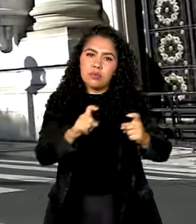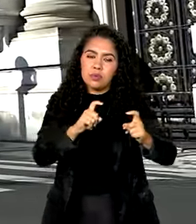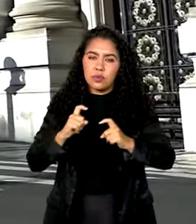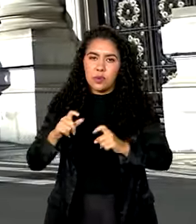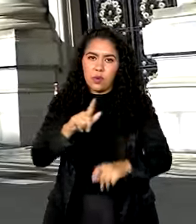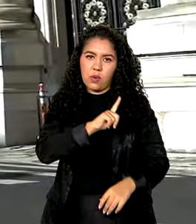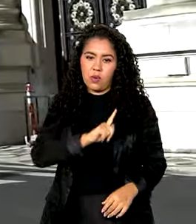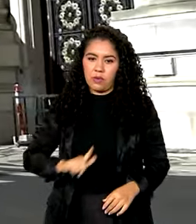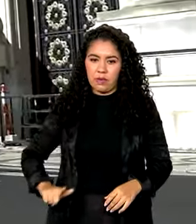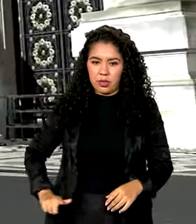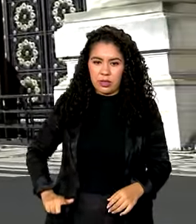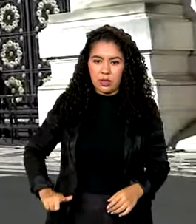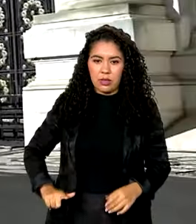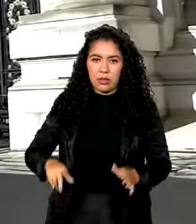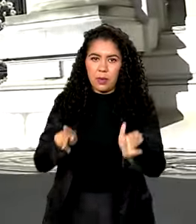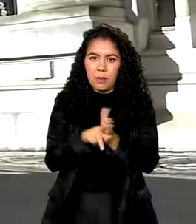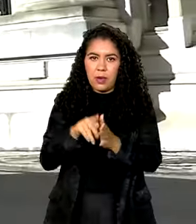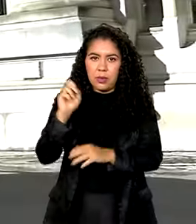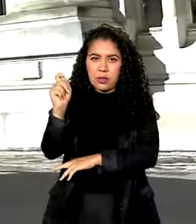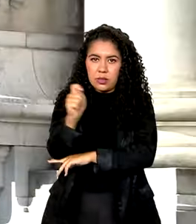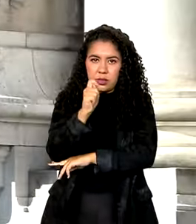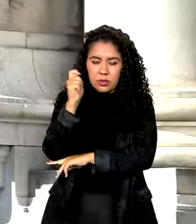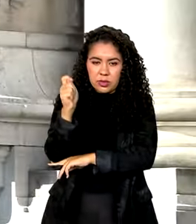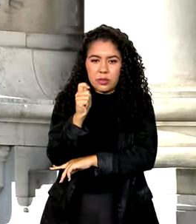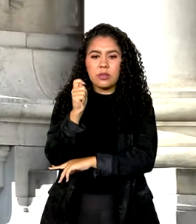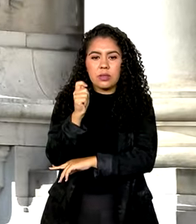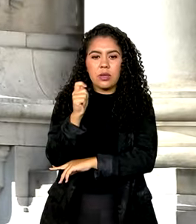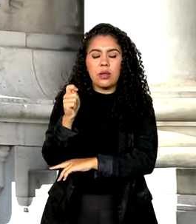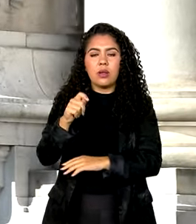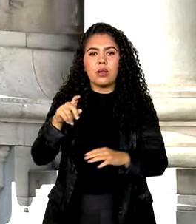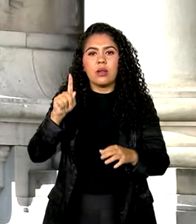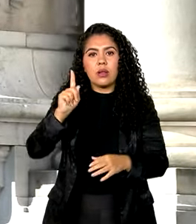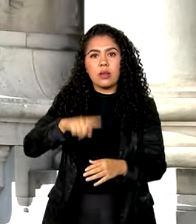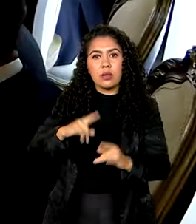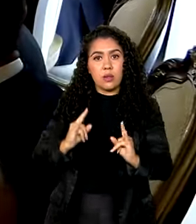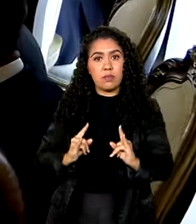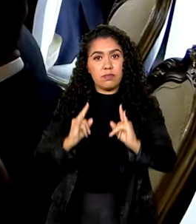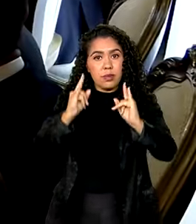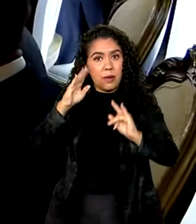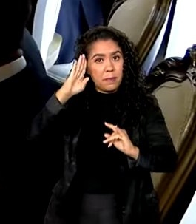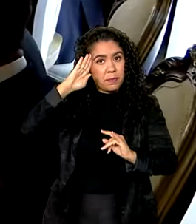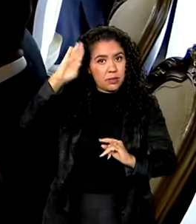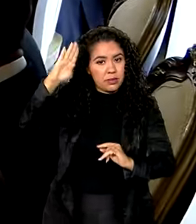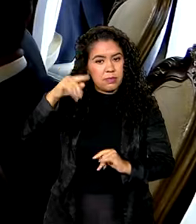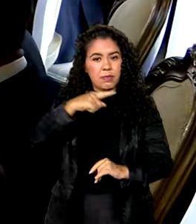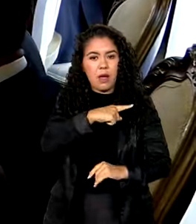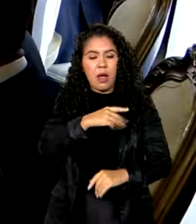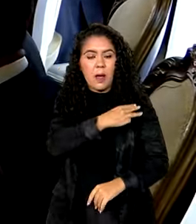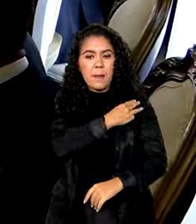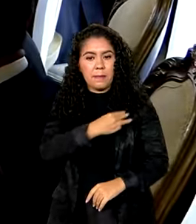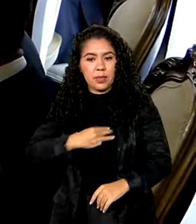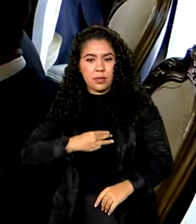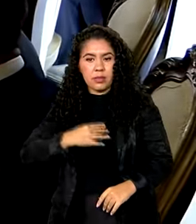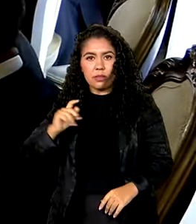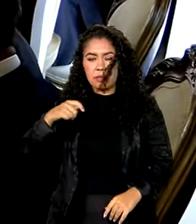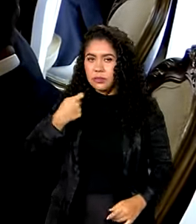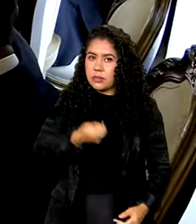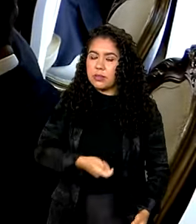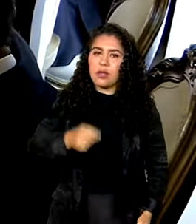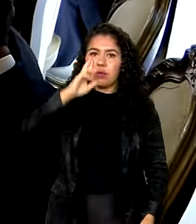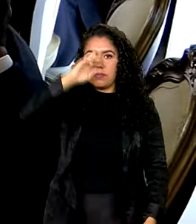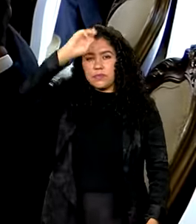Grande do Sul, Eduardo Leite, no Palácio Piratini, sede do governo local, a ministra da Igualdade Racial, Aniele